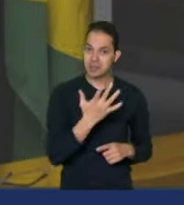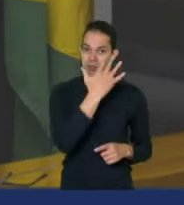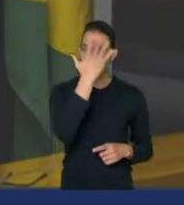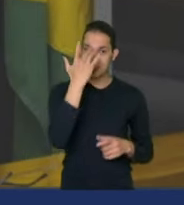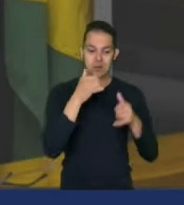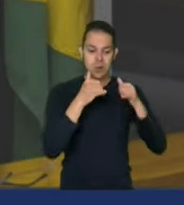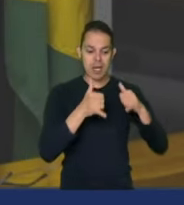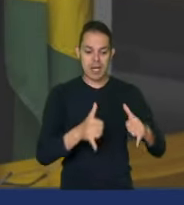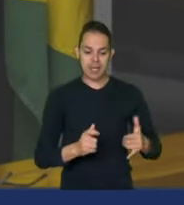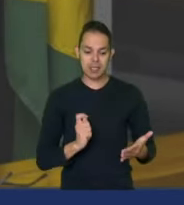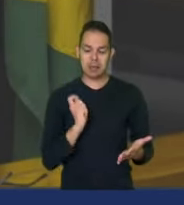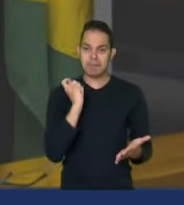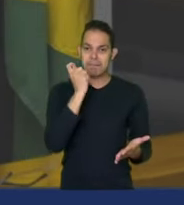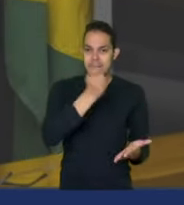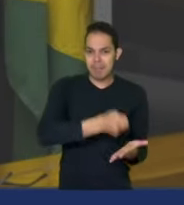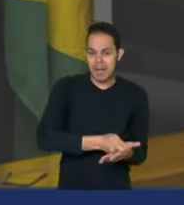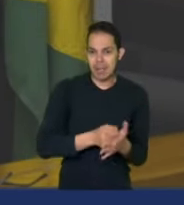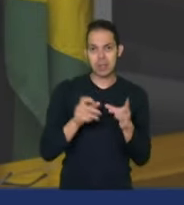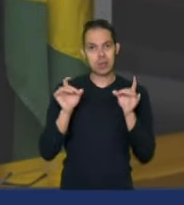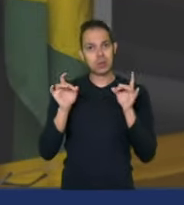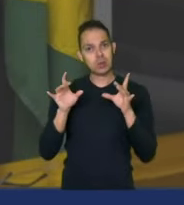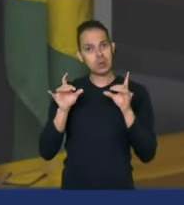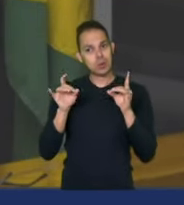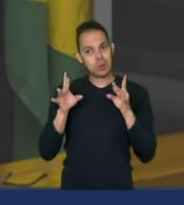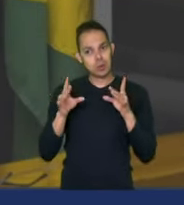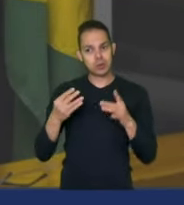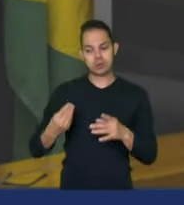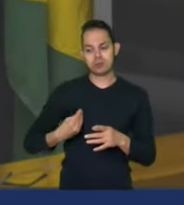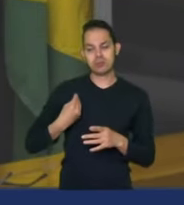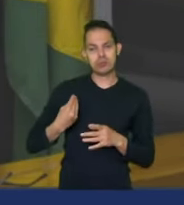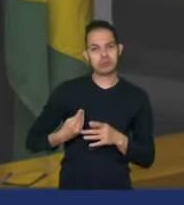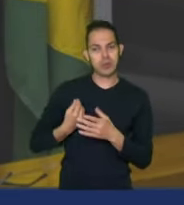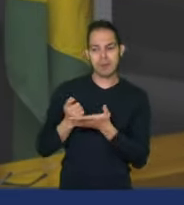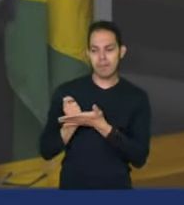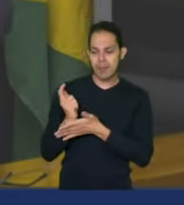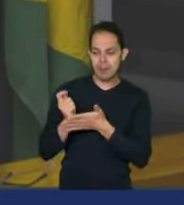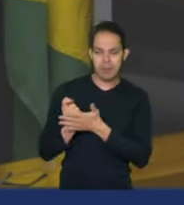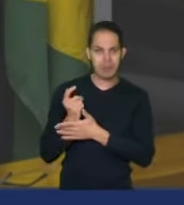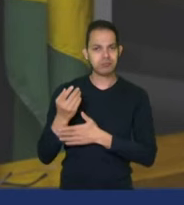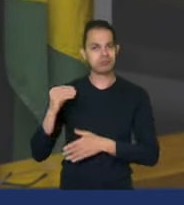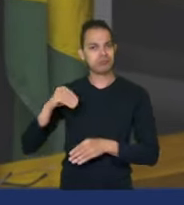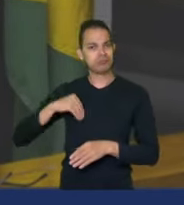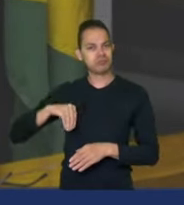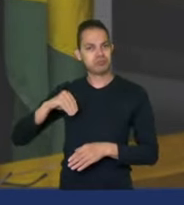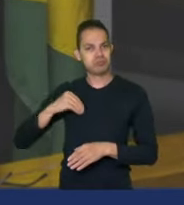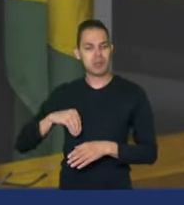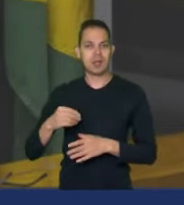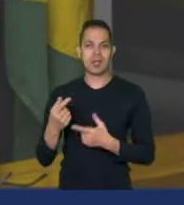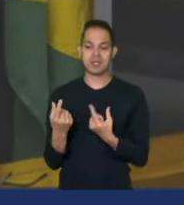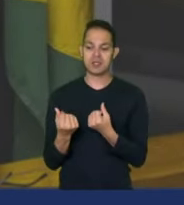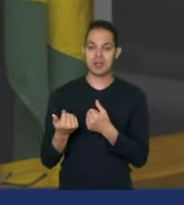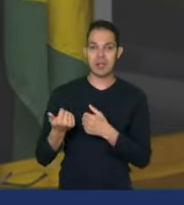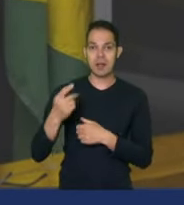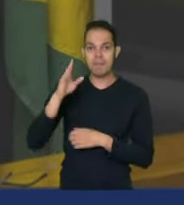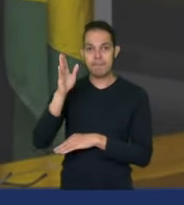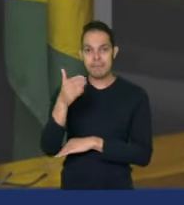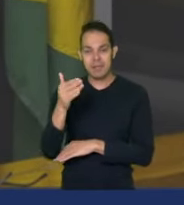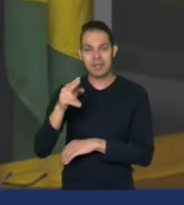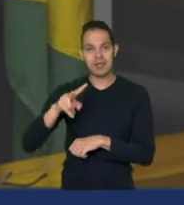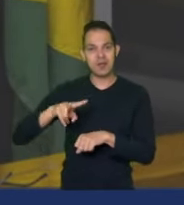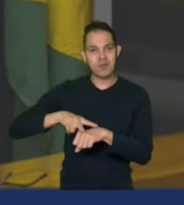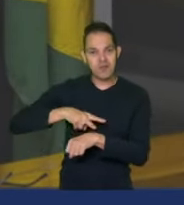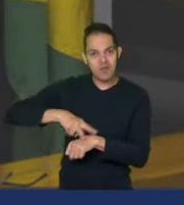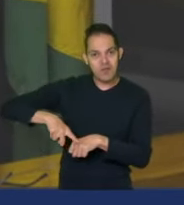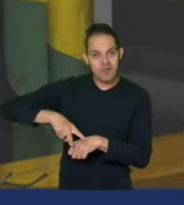não tem este privilégio também de viver no seu poder aquisitivo a bandeira verde, a bandeira amarela, a